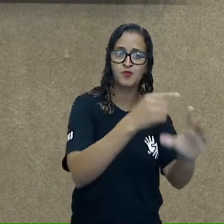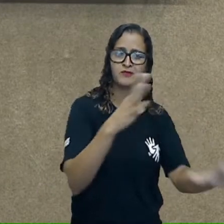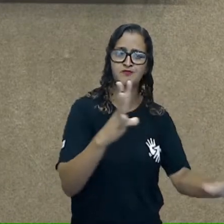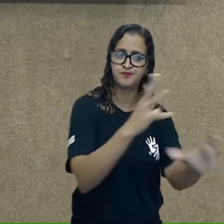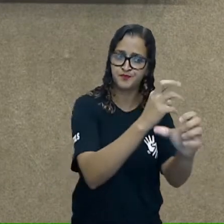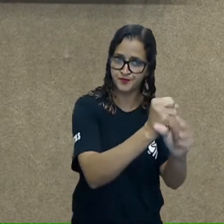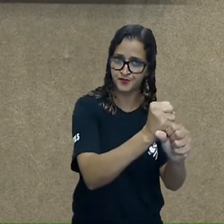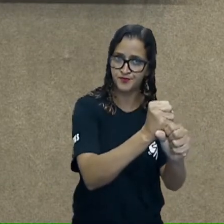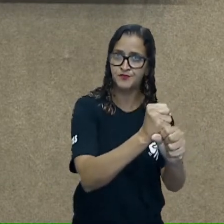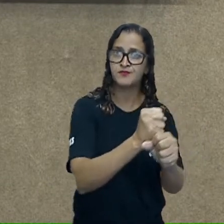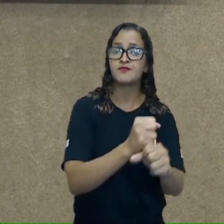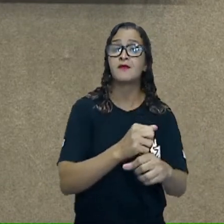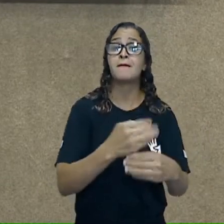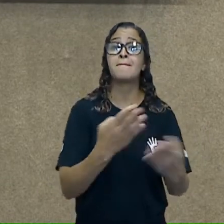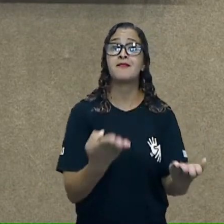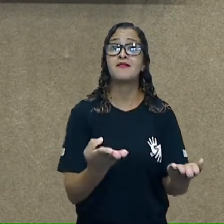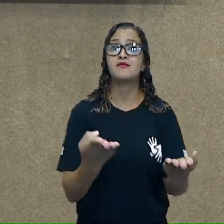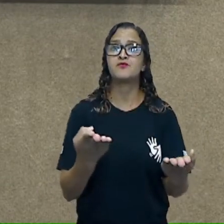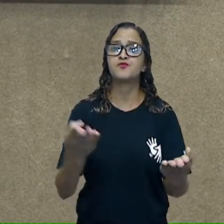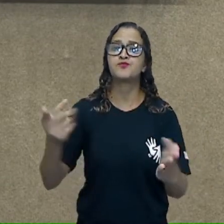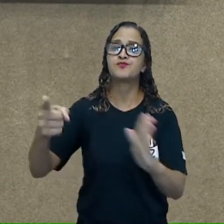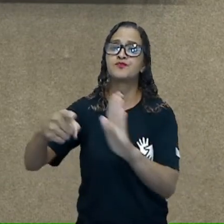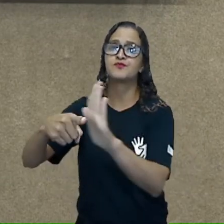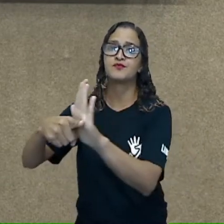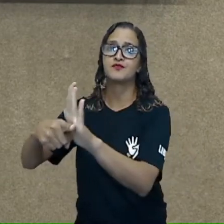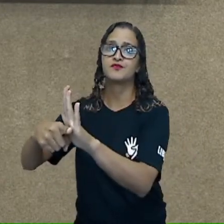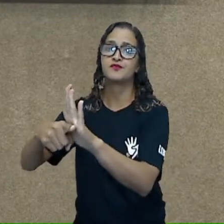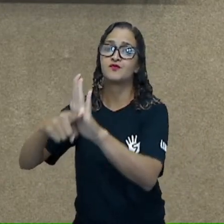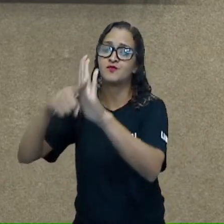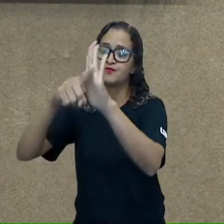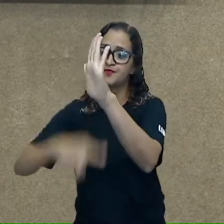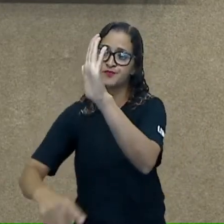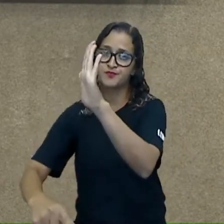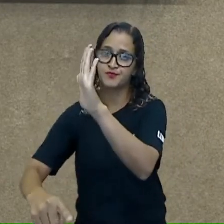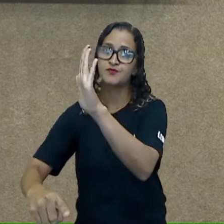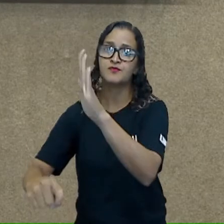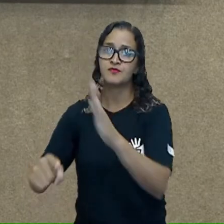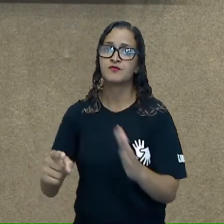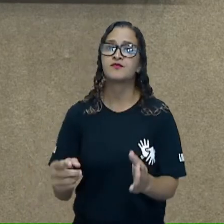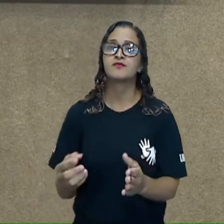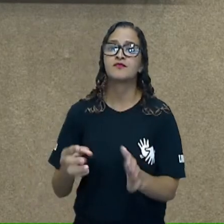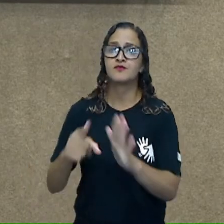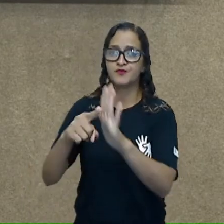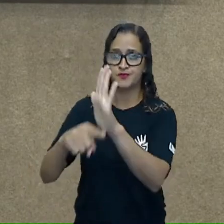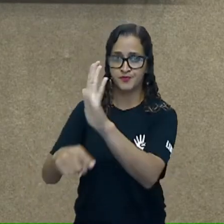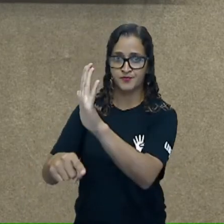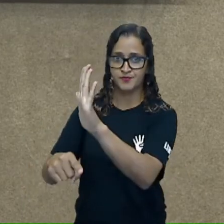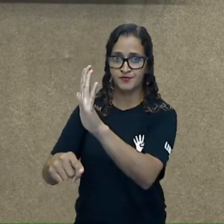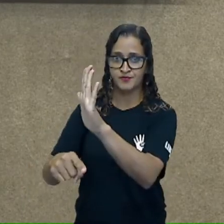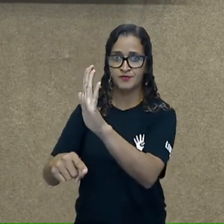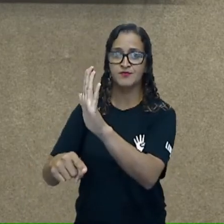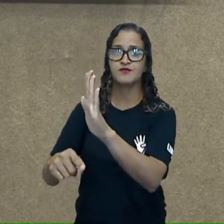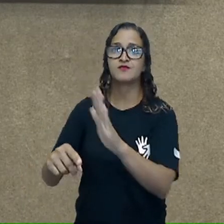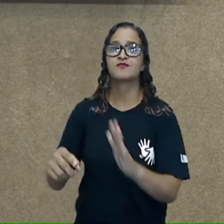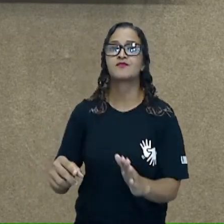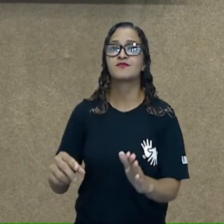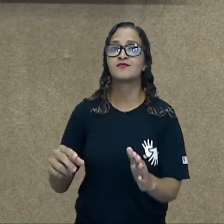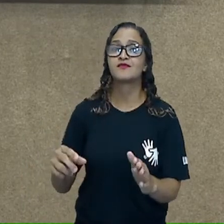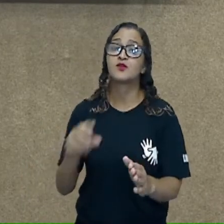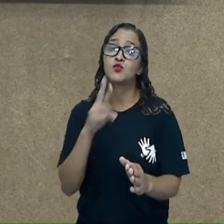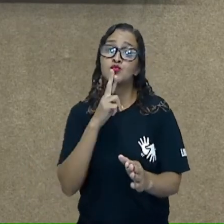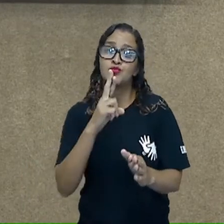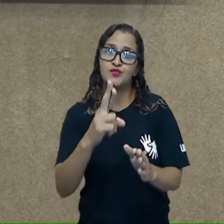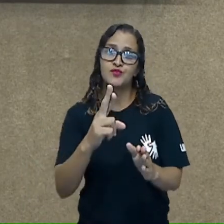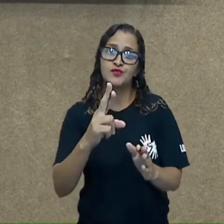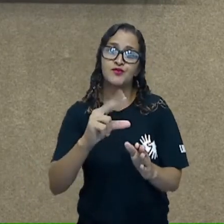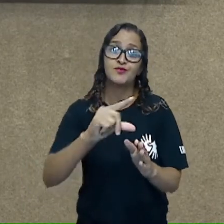subtração, eu vou dar para alguém. Então, eu vou tirar, ok? Então, em vez de ser maior, o meu resultado vai